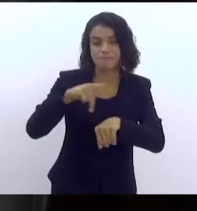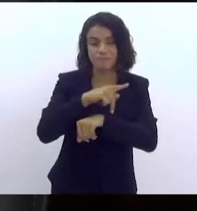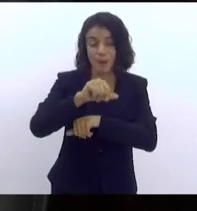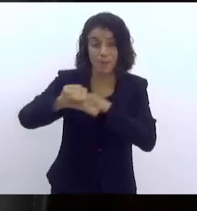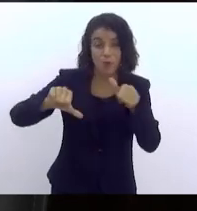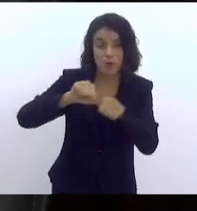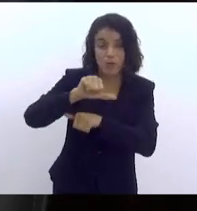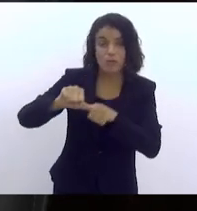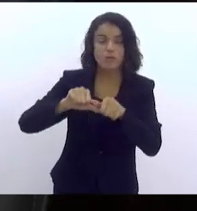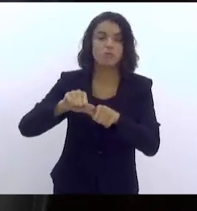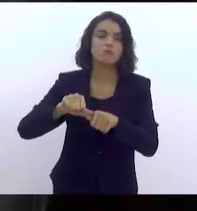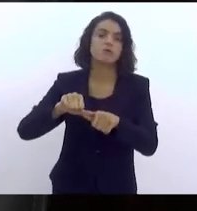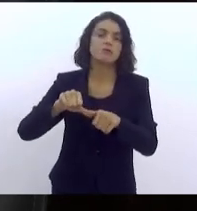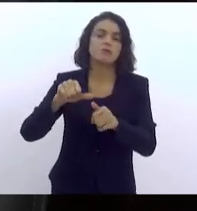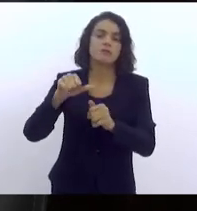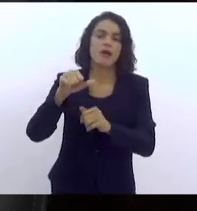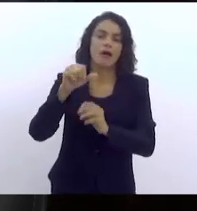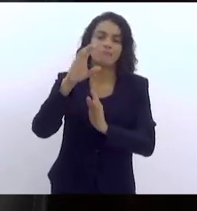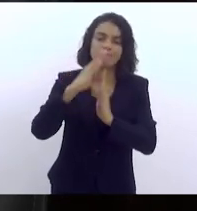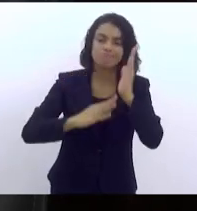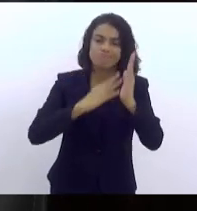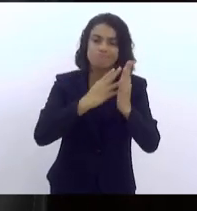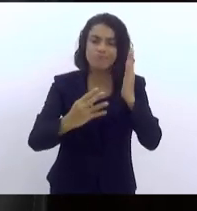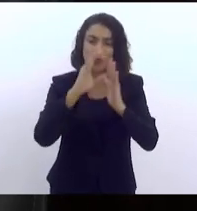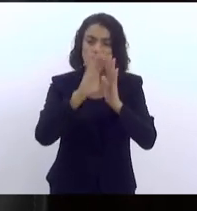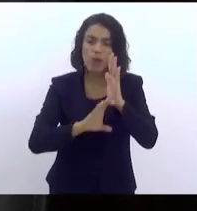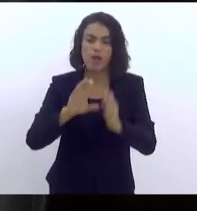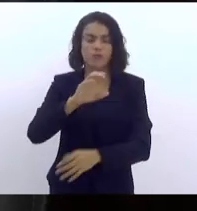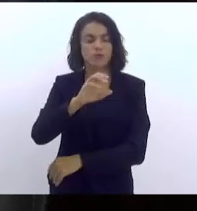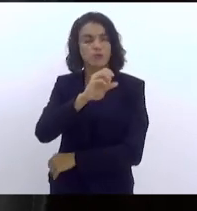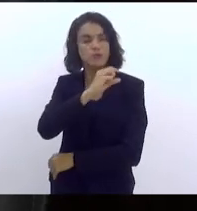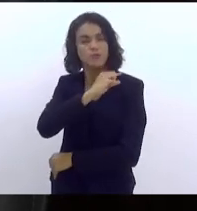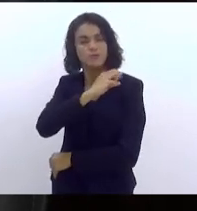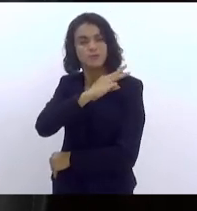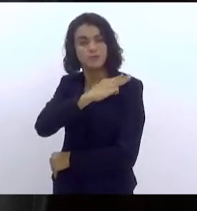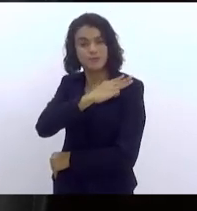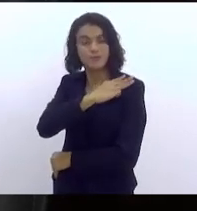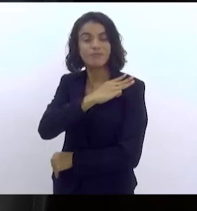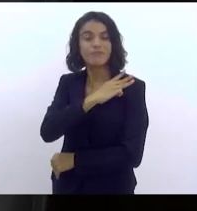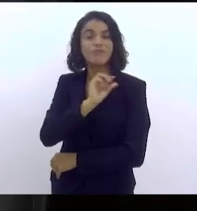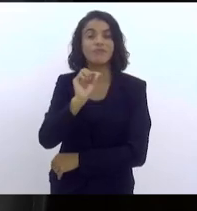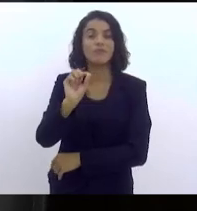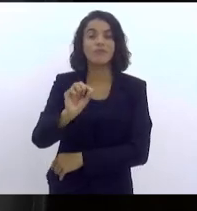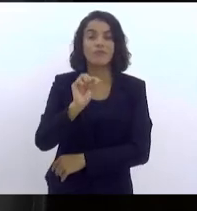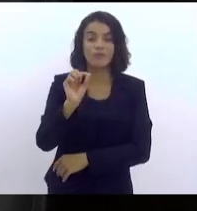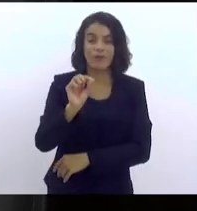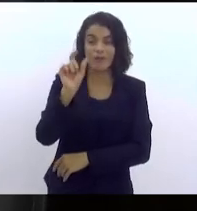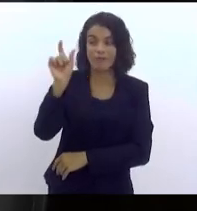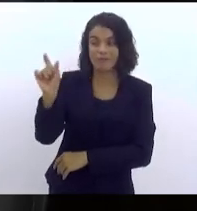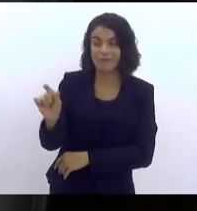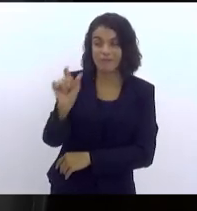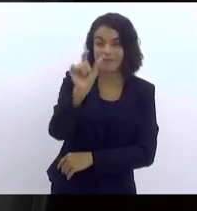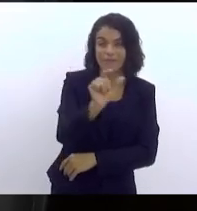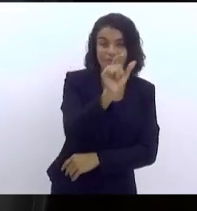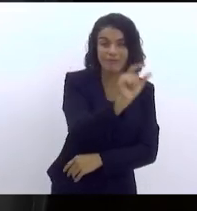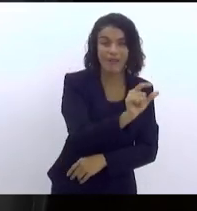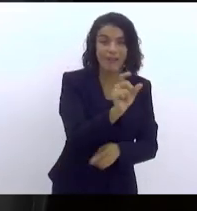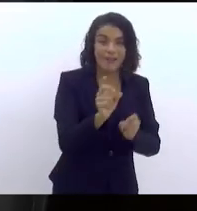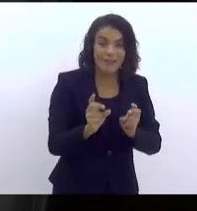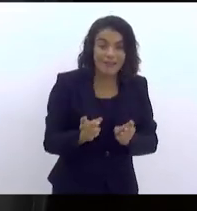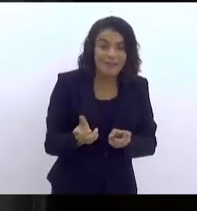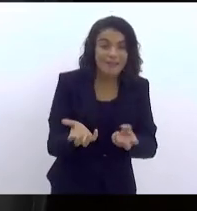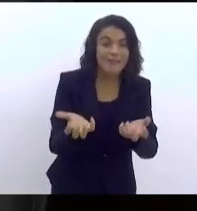do ensino médio ela foi encomendada por aqueles que querem a manutenção